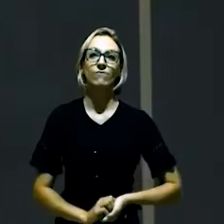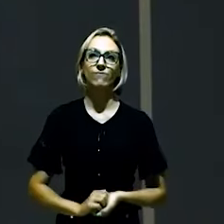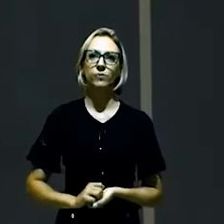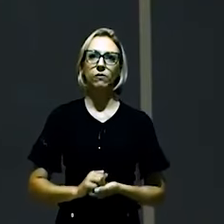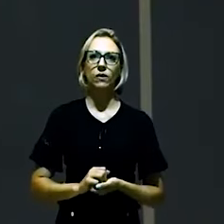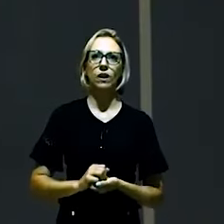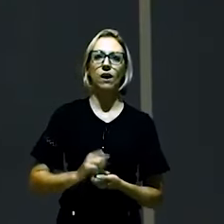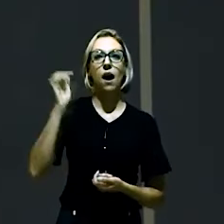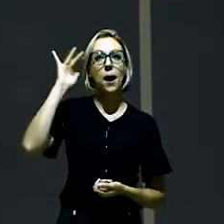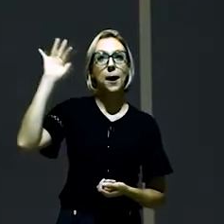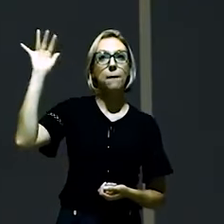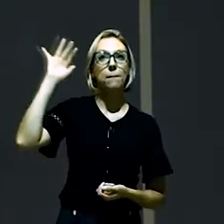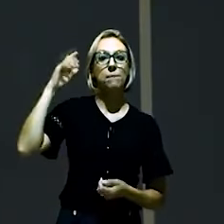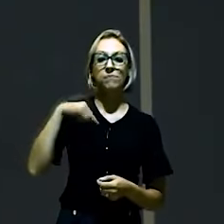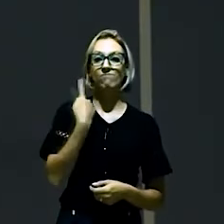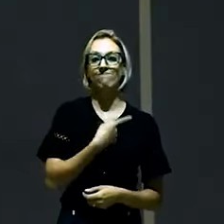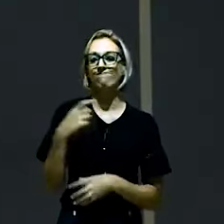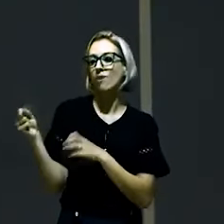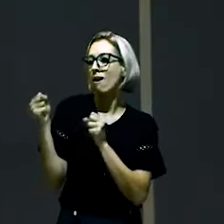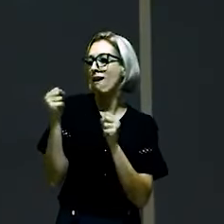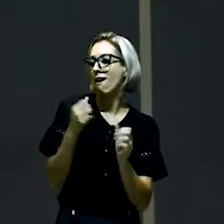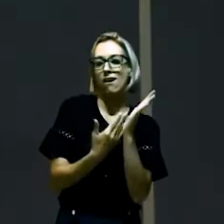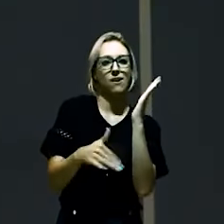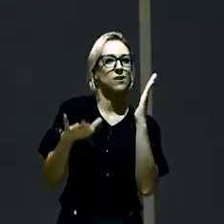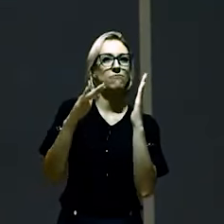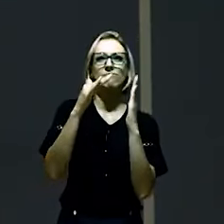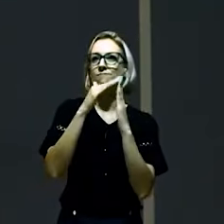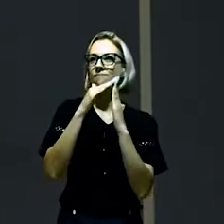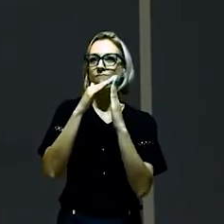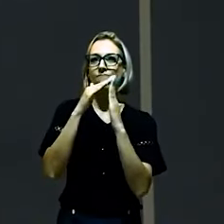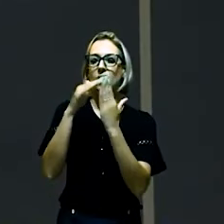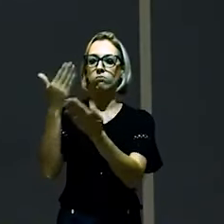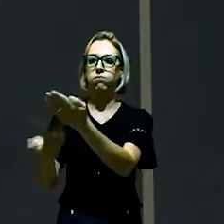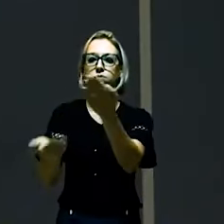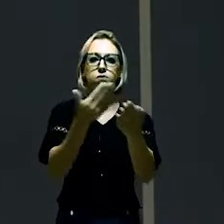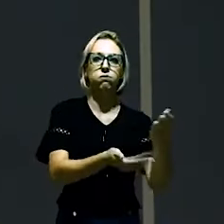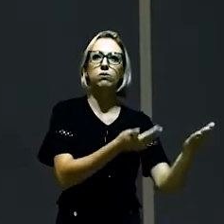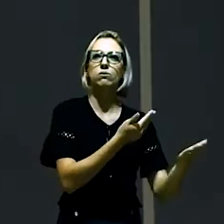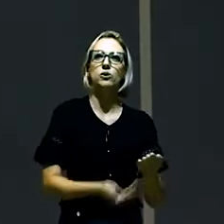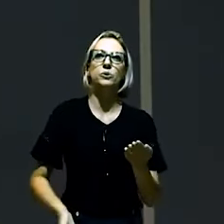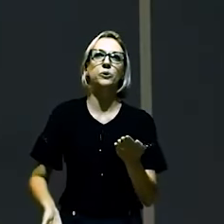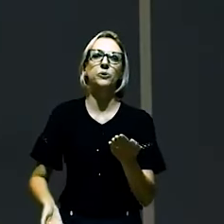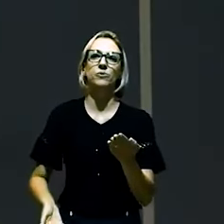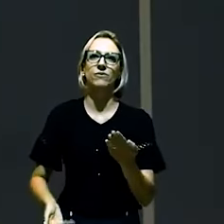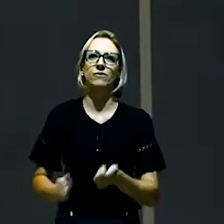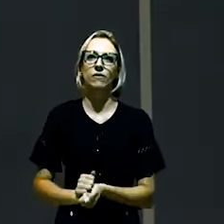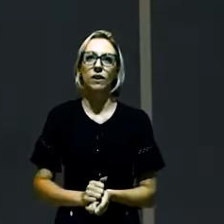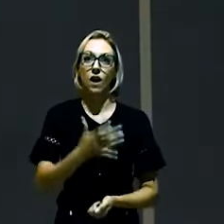de achar que a gente pode tudo, e começar a desfazer de